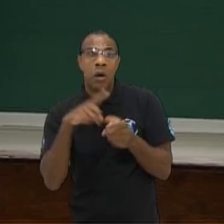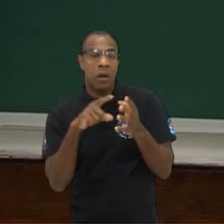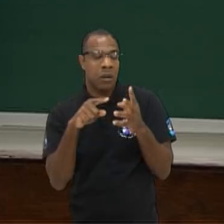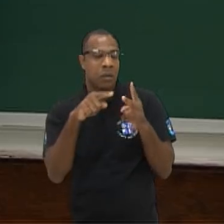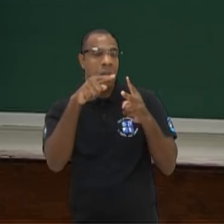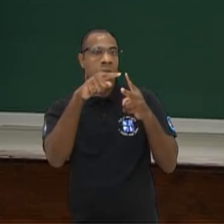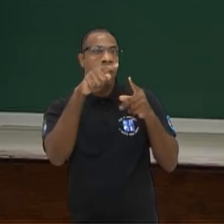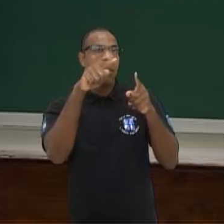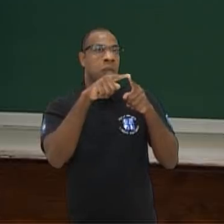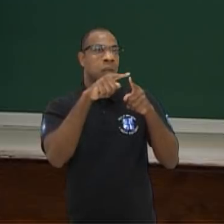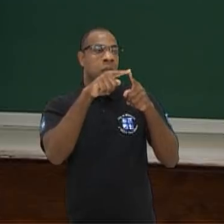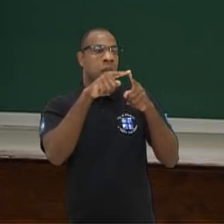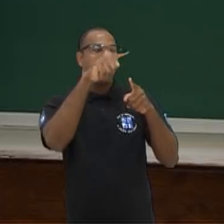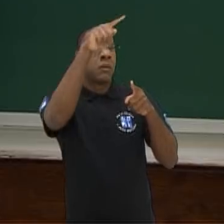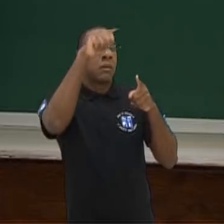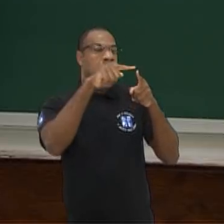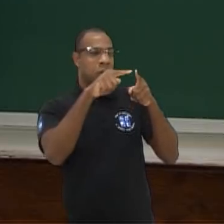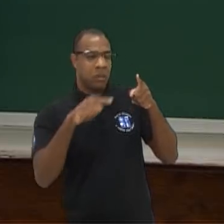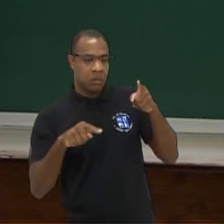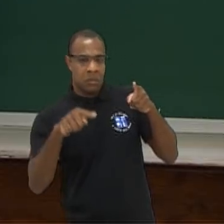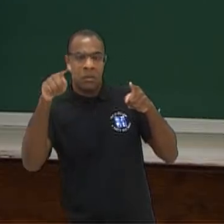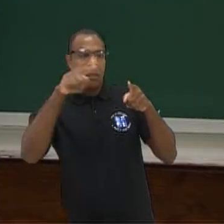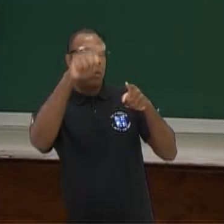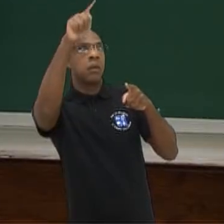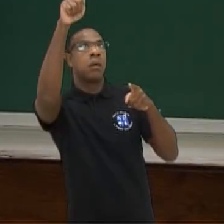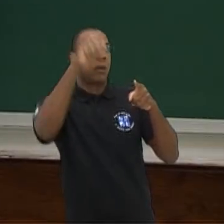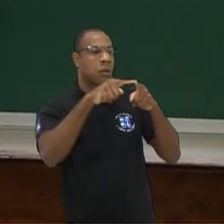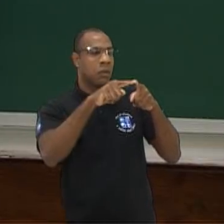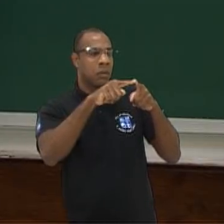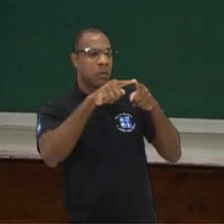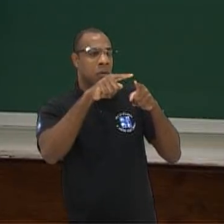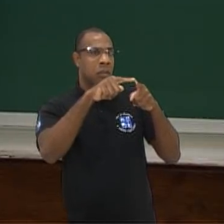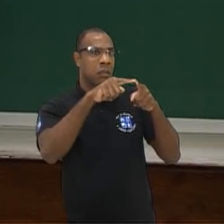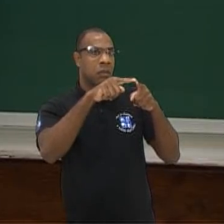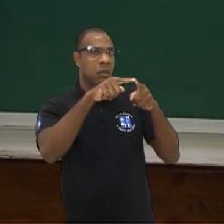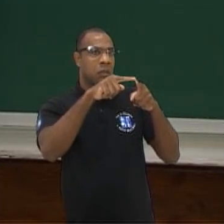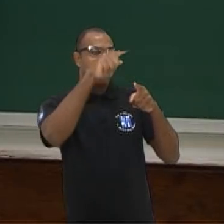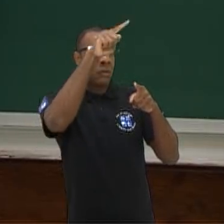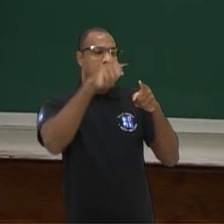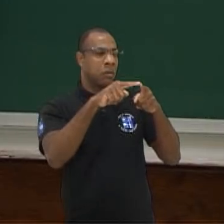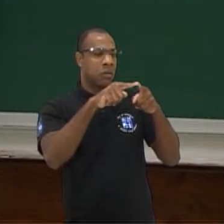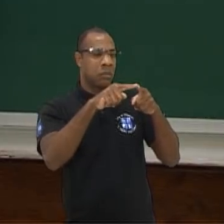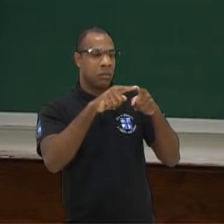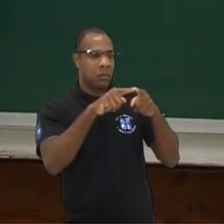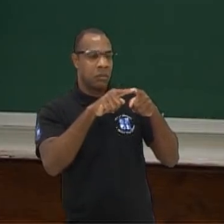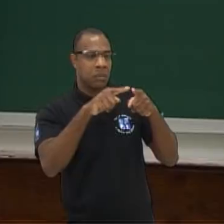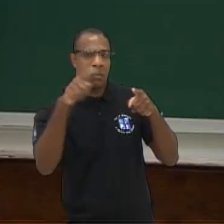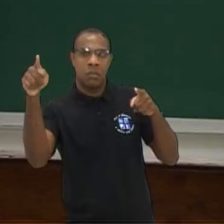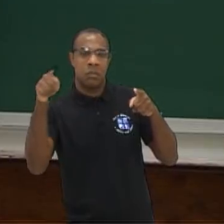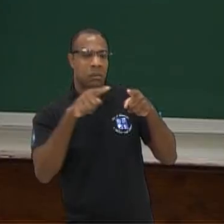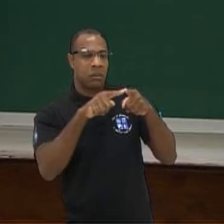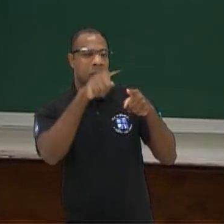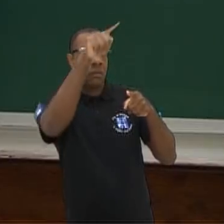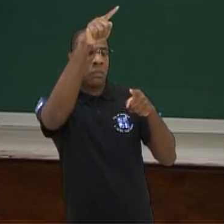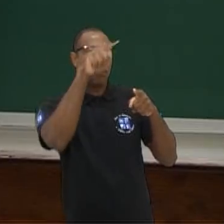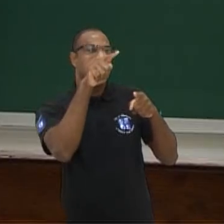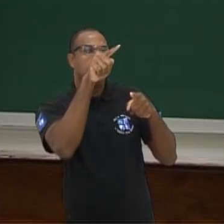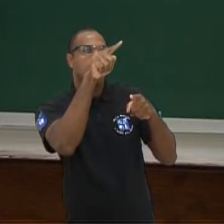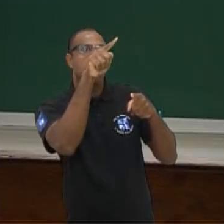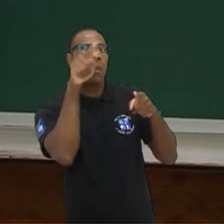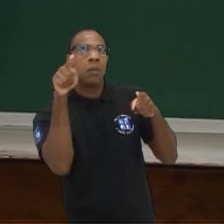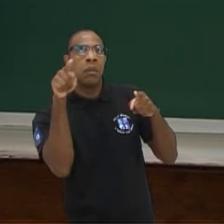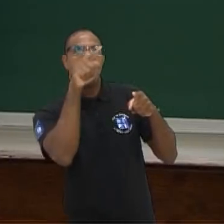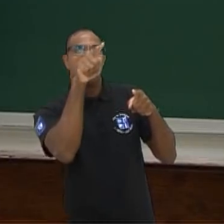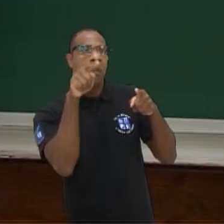a característica reflexiva de um espelho, temos ali a frente dele dita como uma frente lisa e